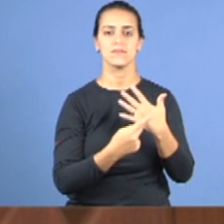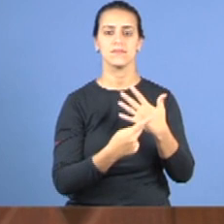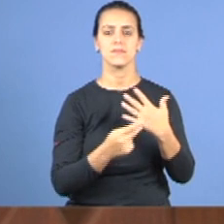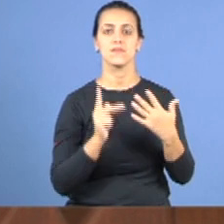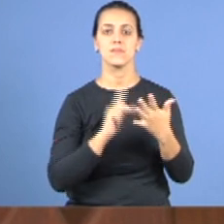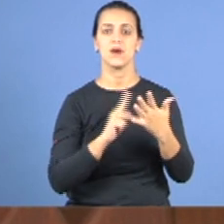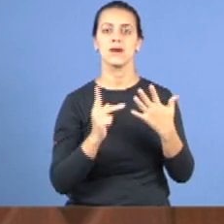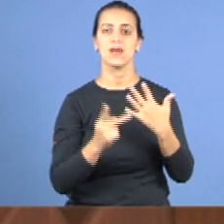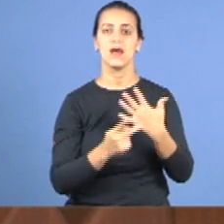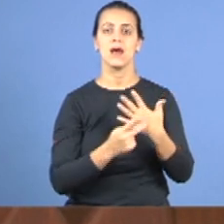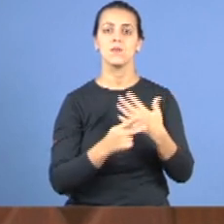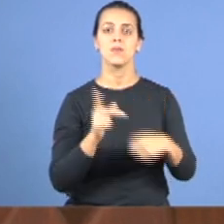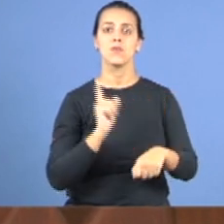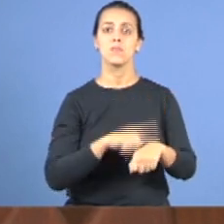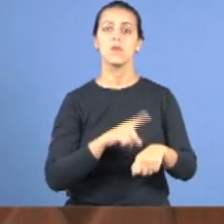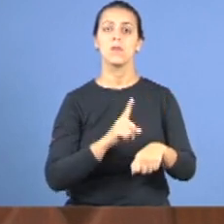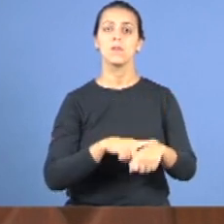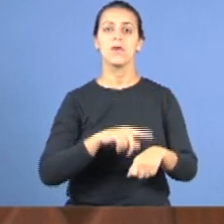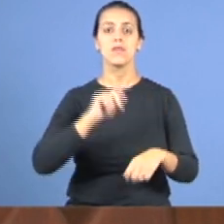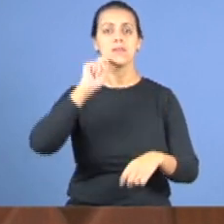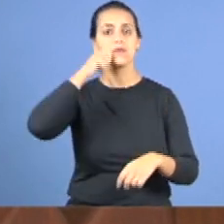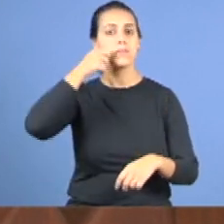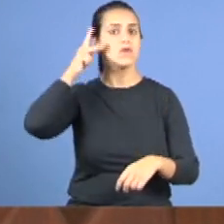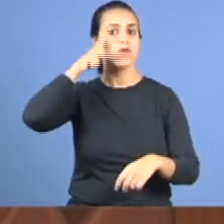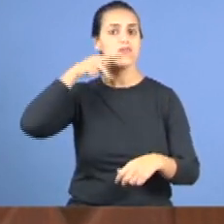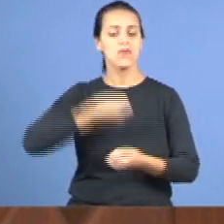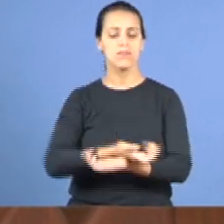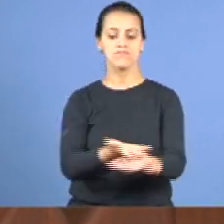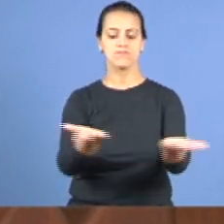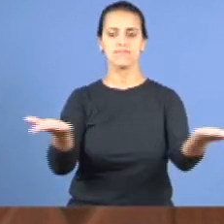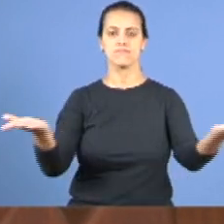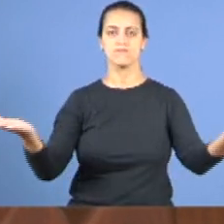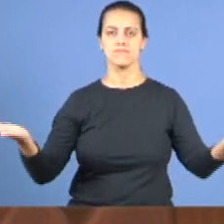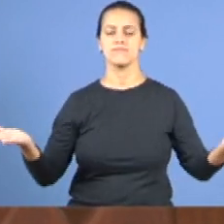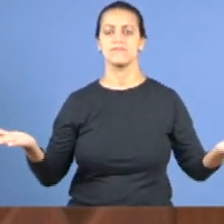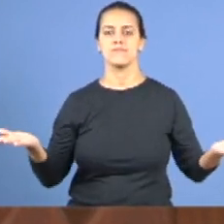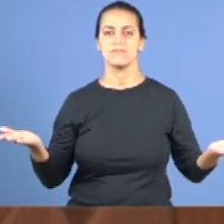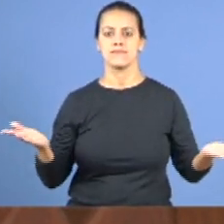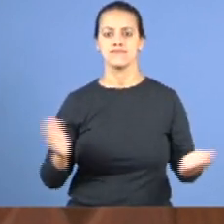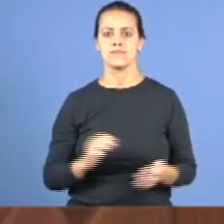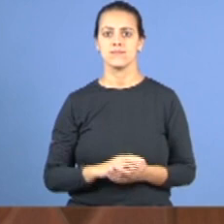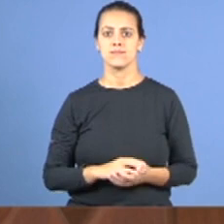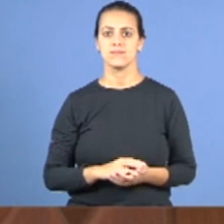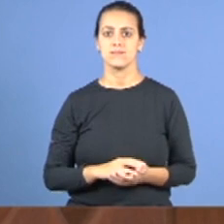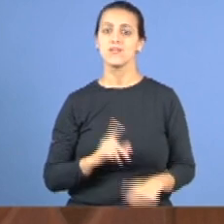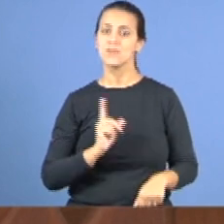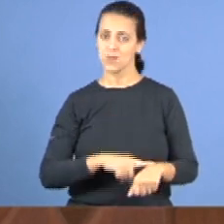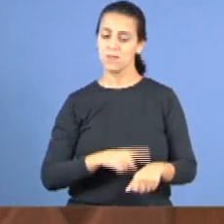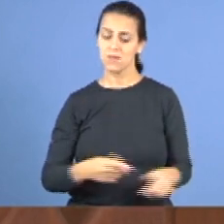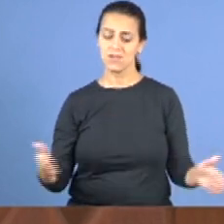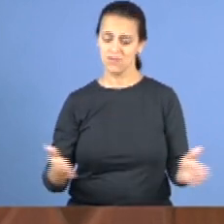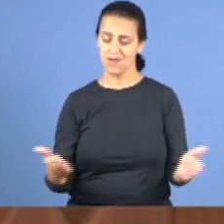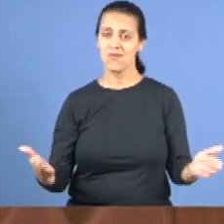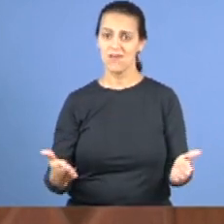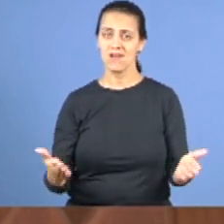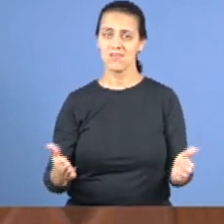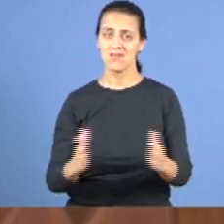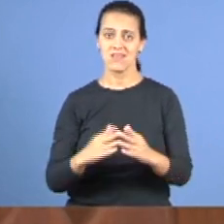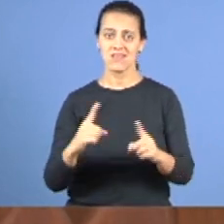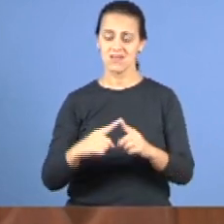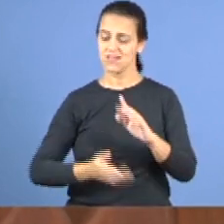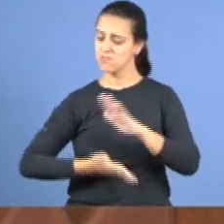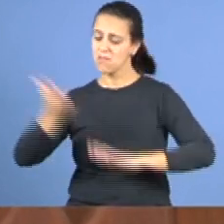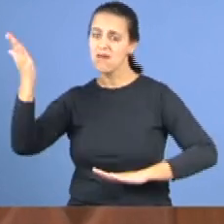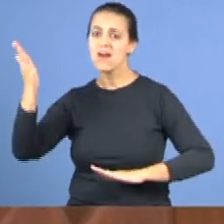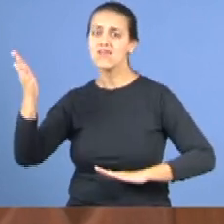da grande ceia, né? Nós estamos vivendo o momento da grande ceia. A igreja vai embora. Pode demorar 10 anos, 5